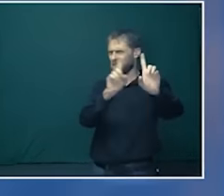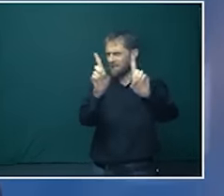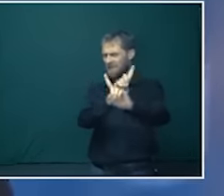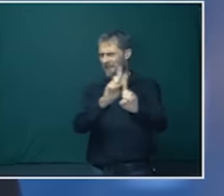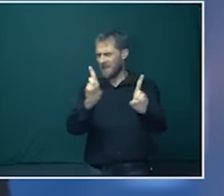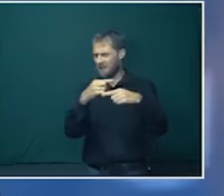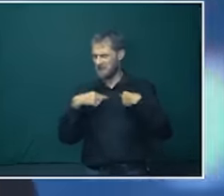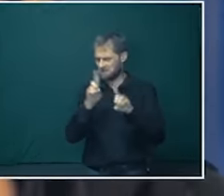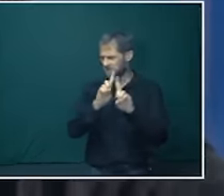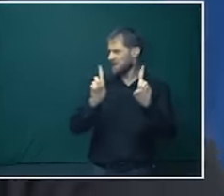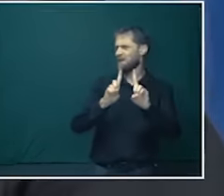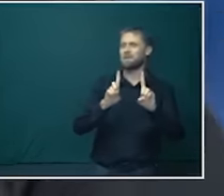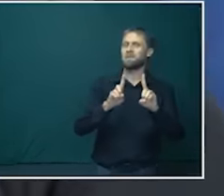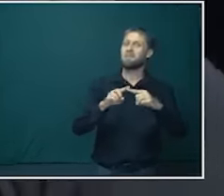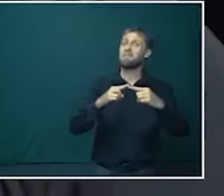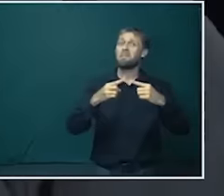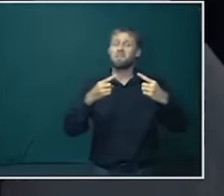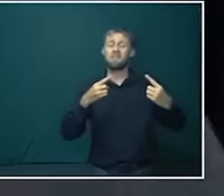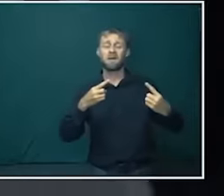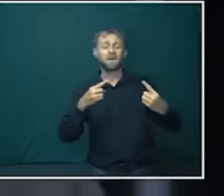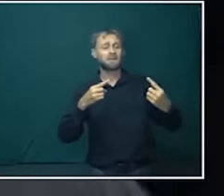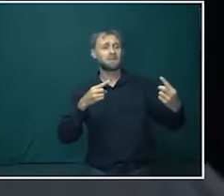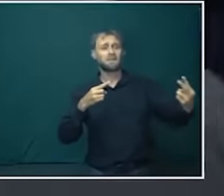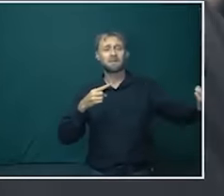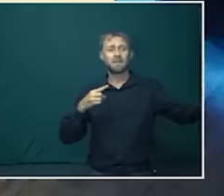apaixonar. Eu